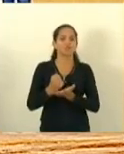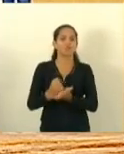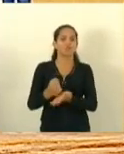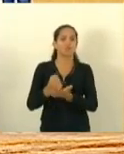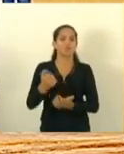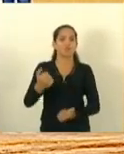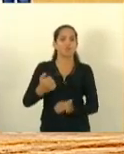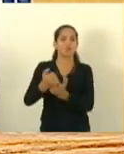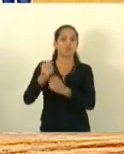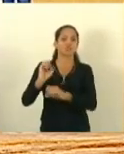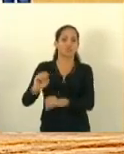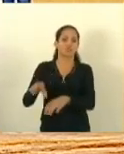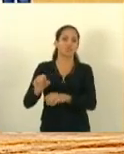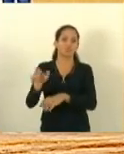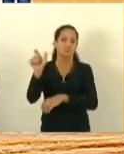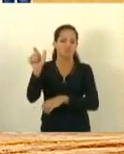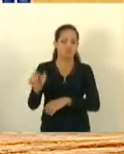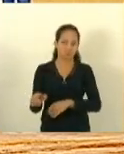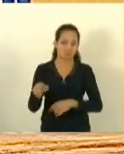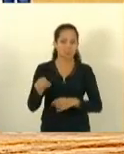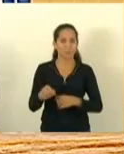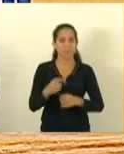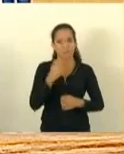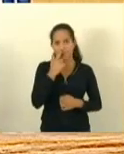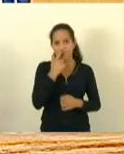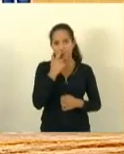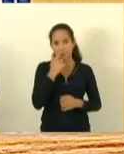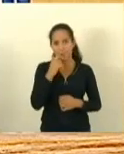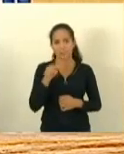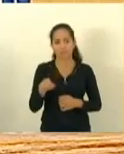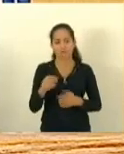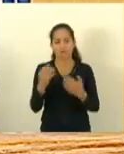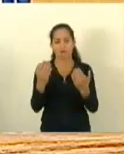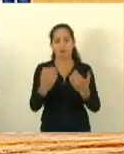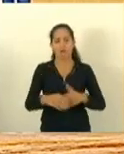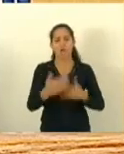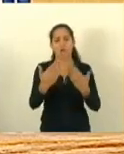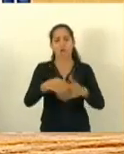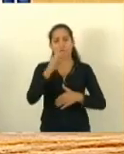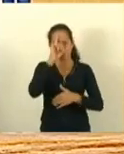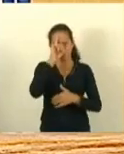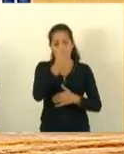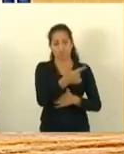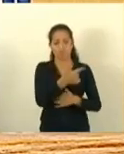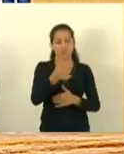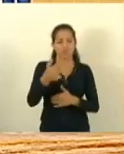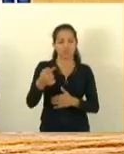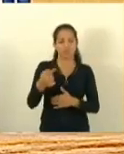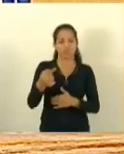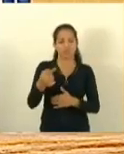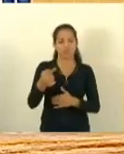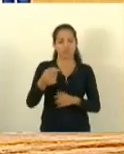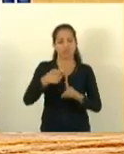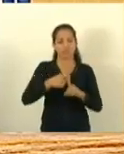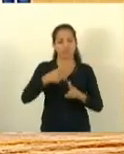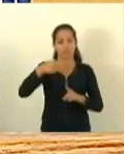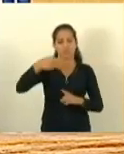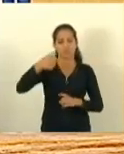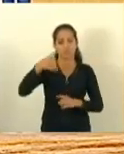educacional A aplicação da prova foi no dia 27 de março de